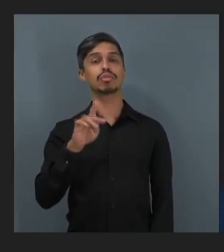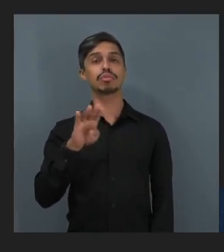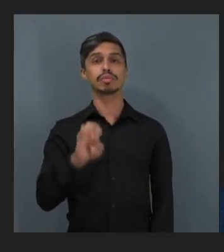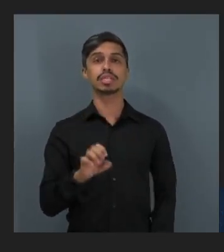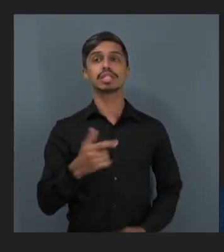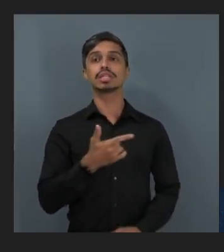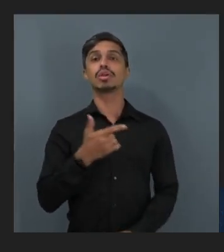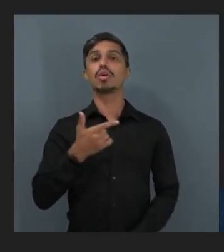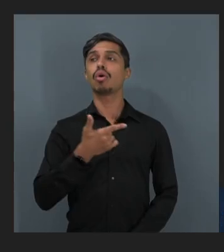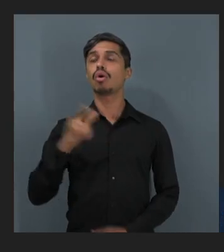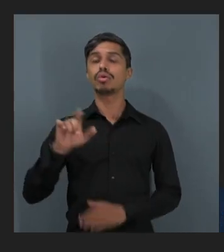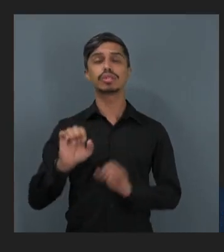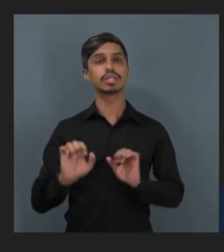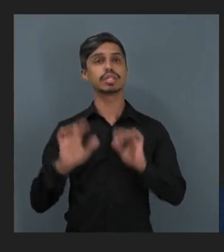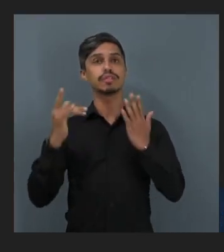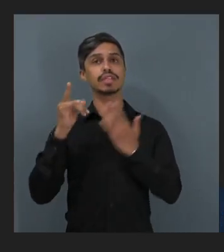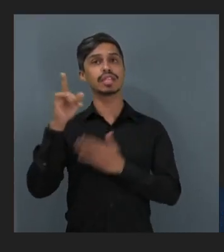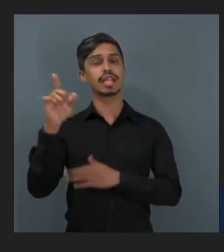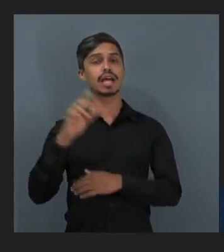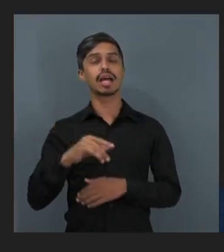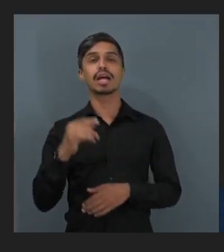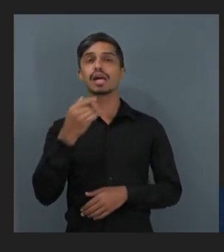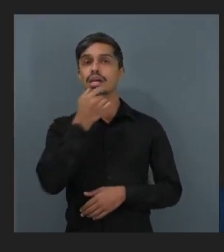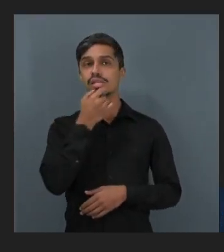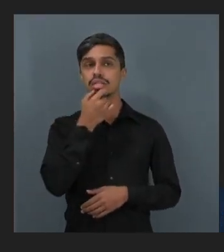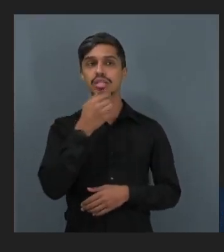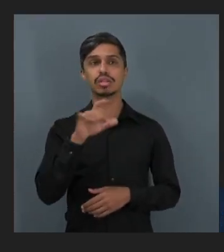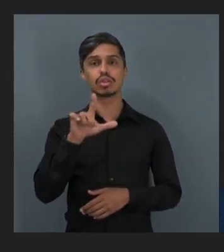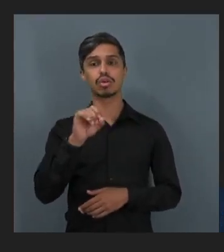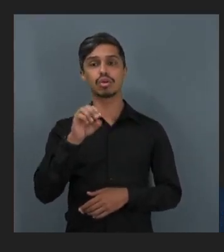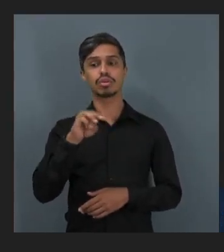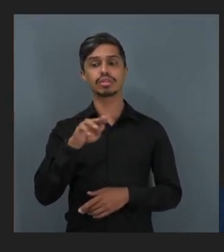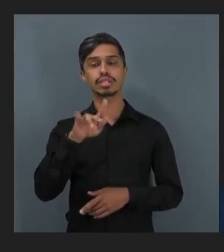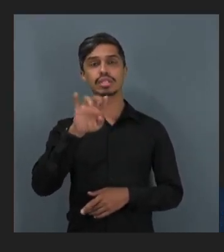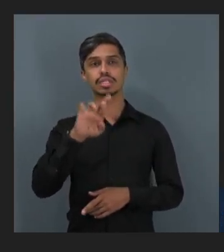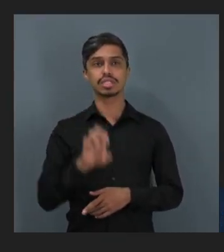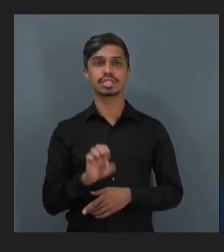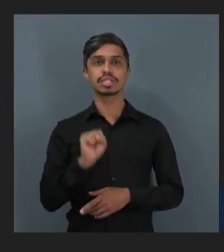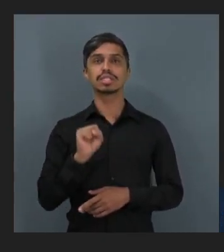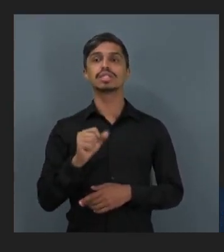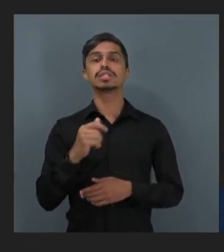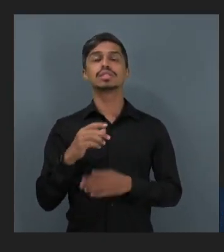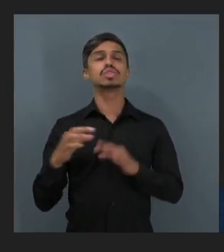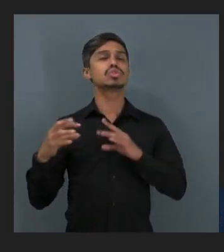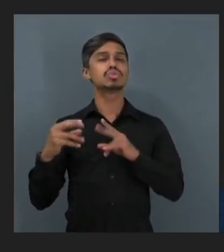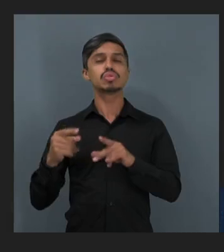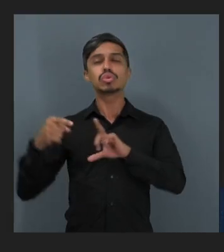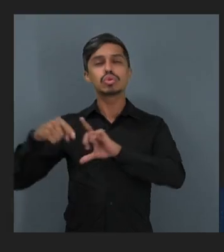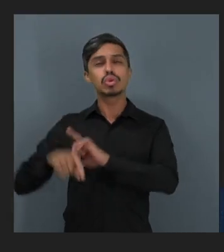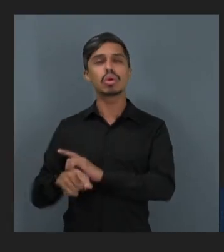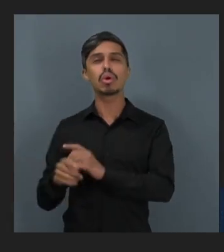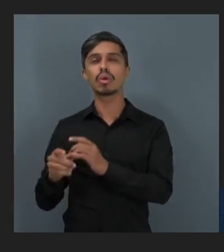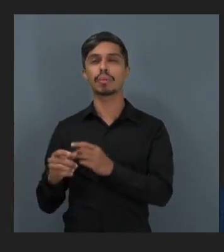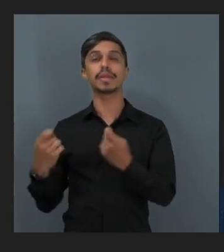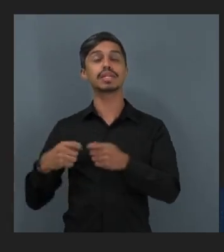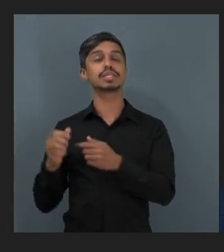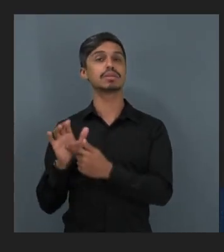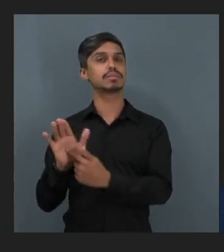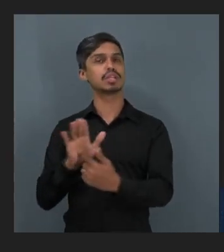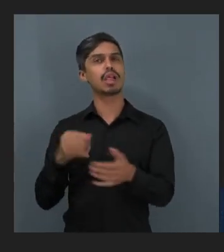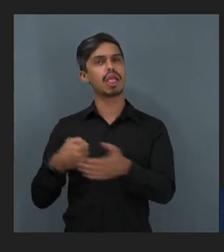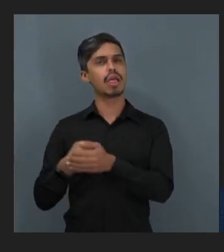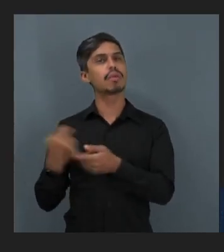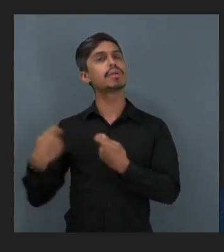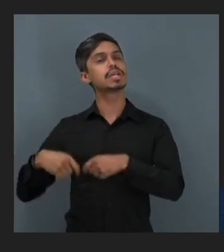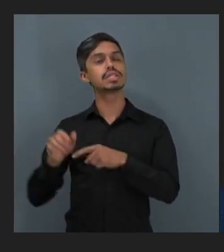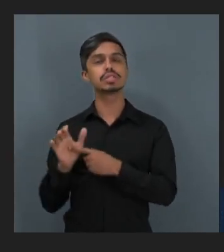Londres. E, assim, eu acho que tudo o que está nas entranhas precisa ser revelado. né?